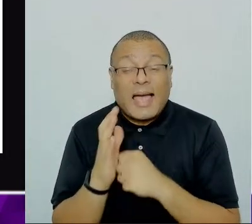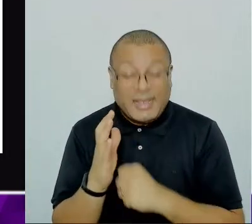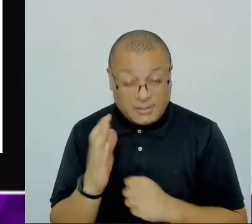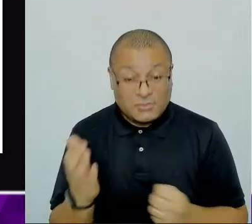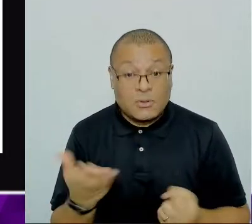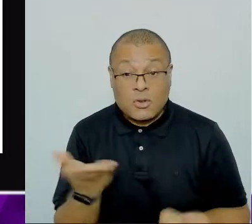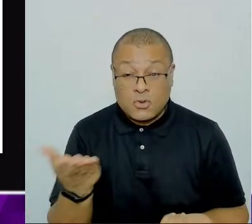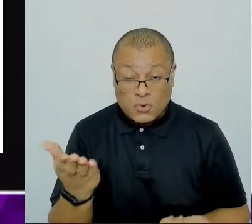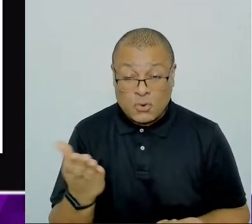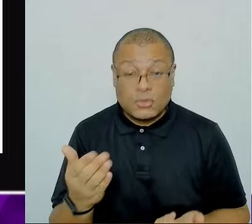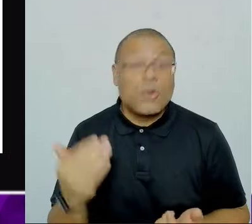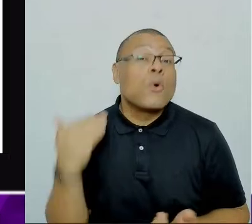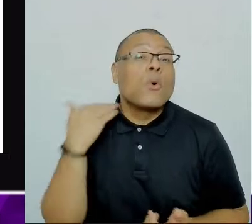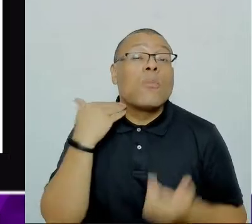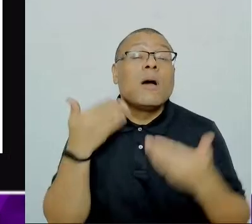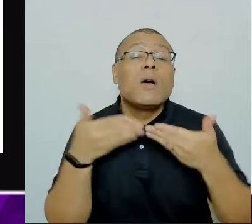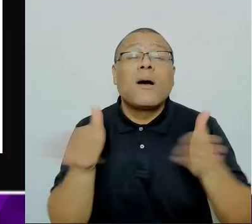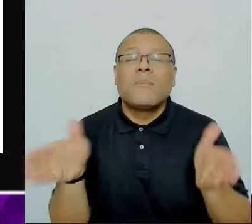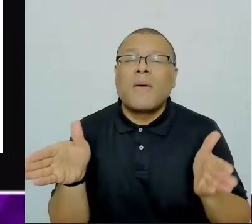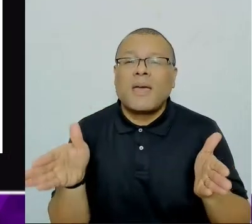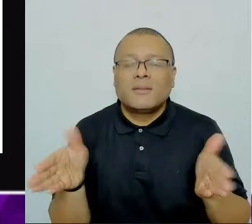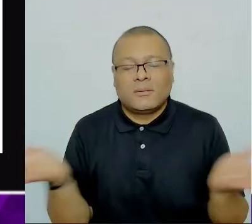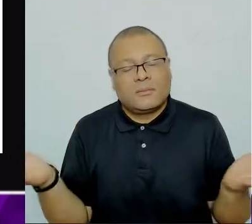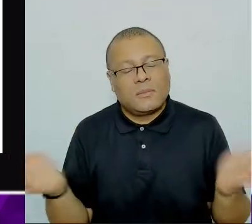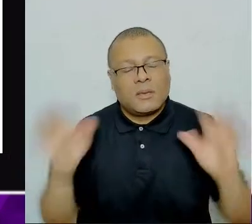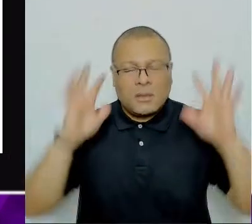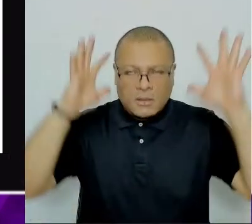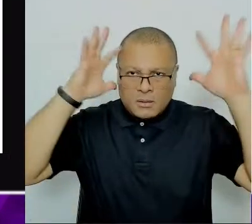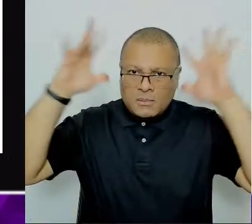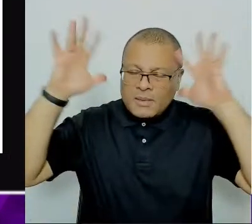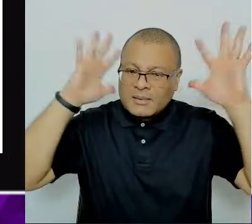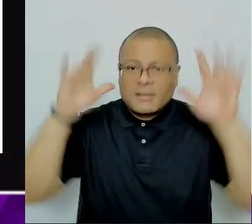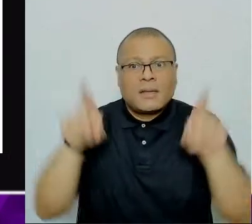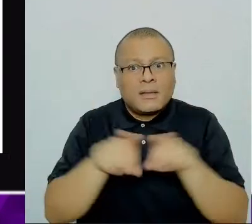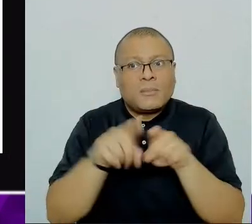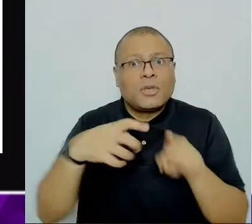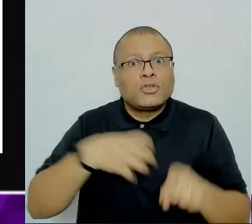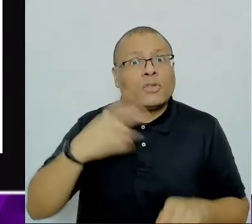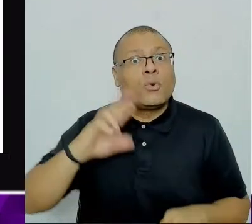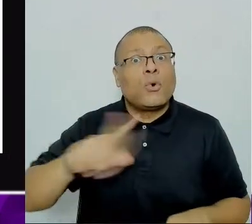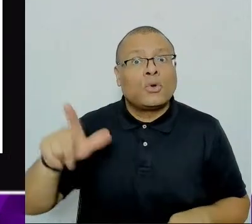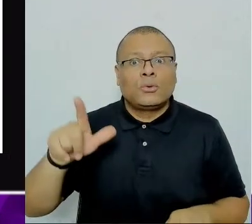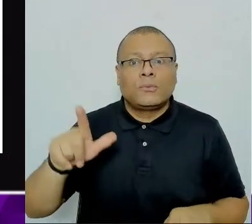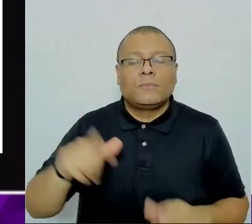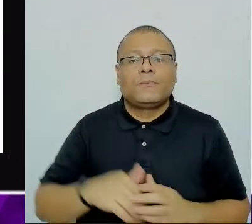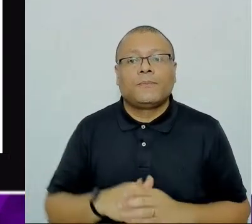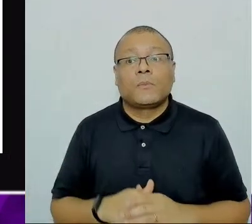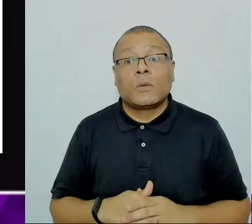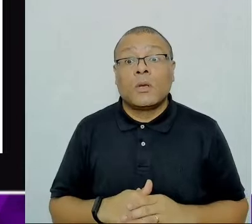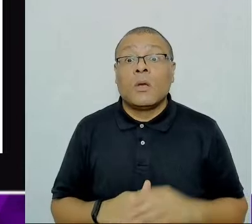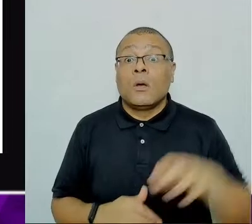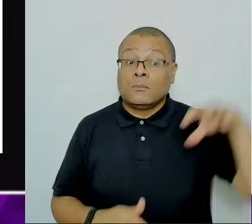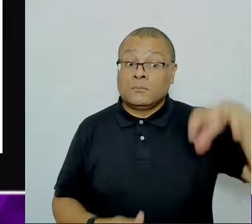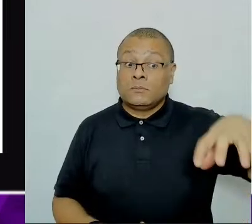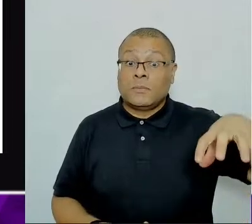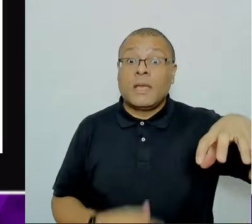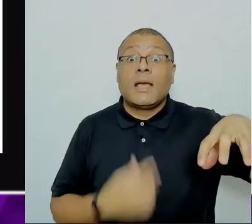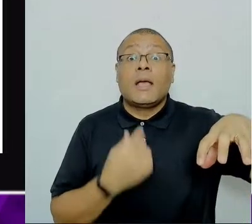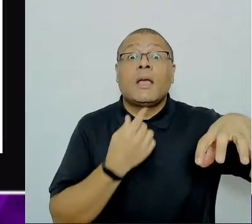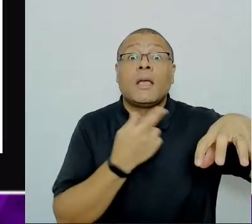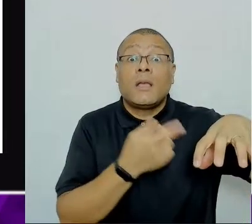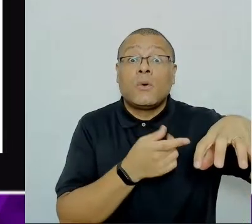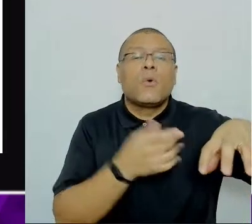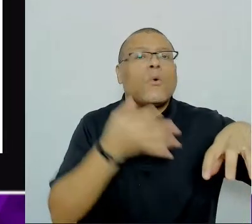oferecendo isso, por que não começar a pensar dessa outra forma? De oferecer isso de um lado, né, do físico